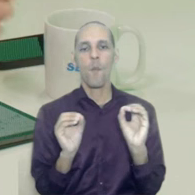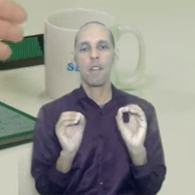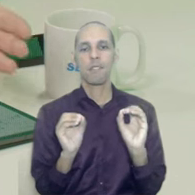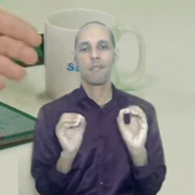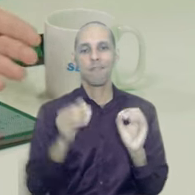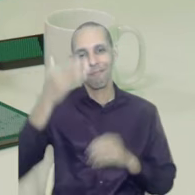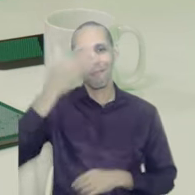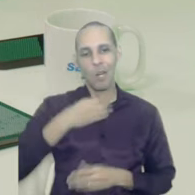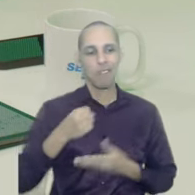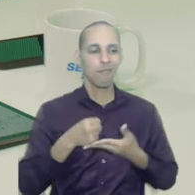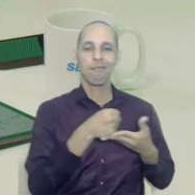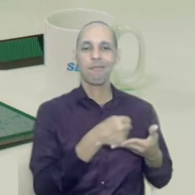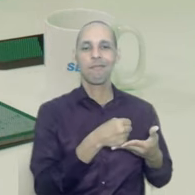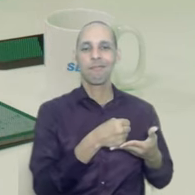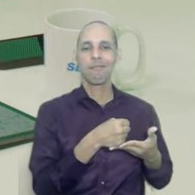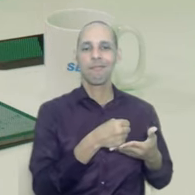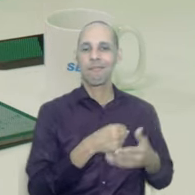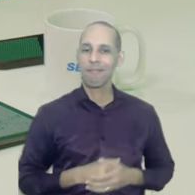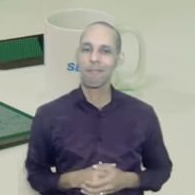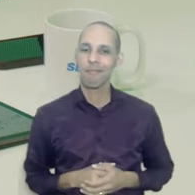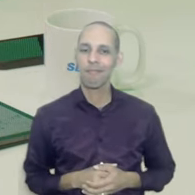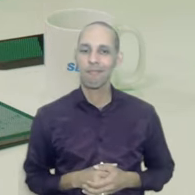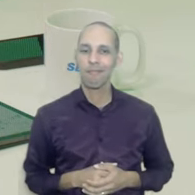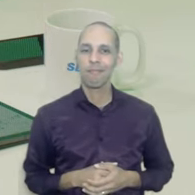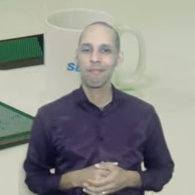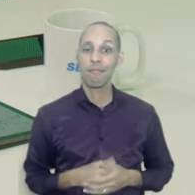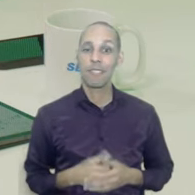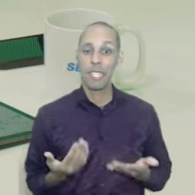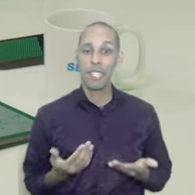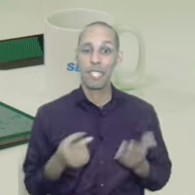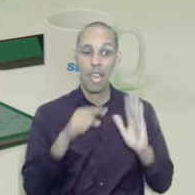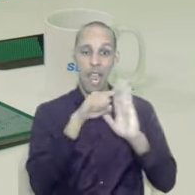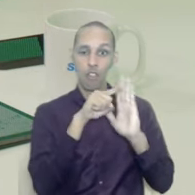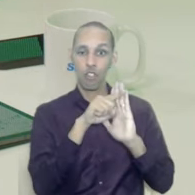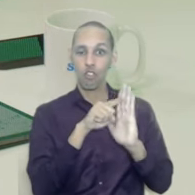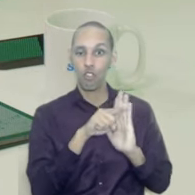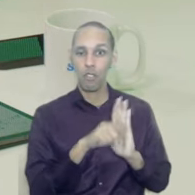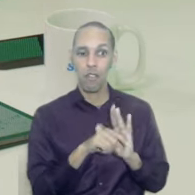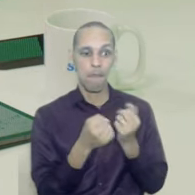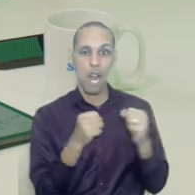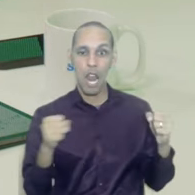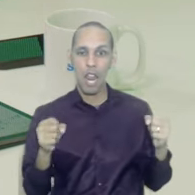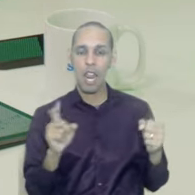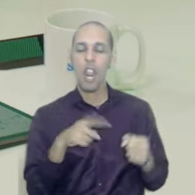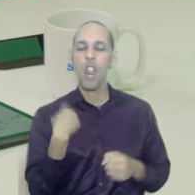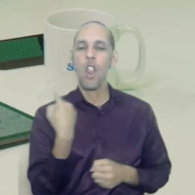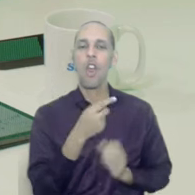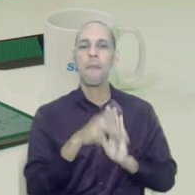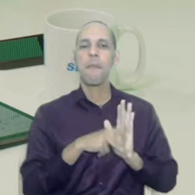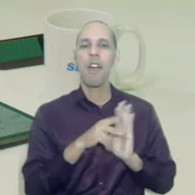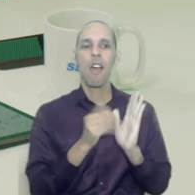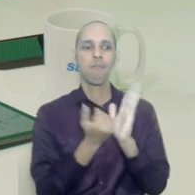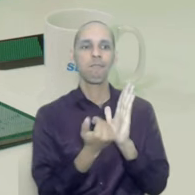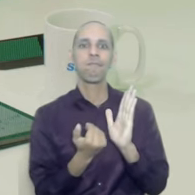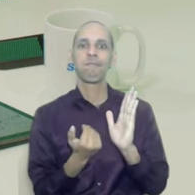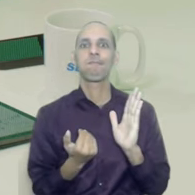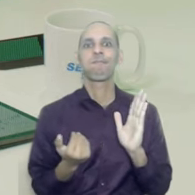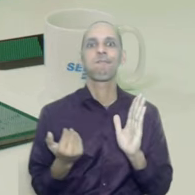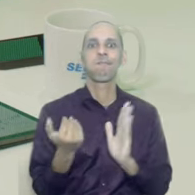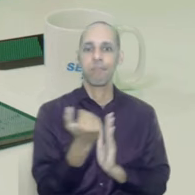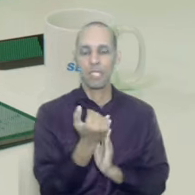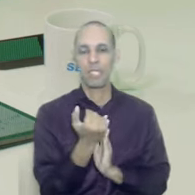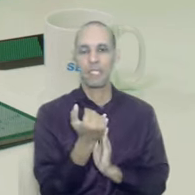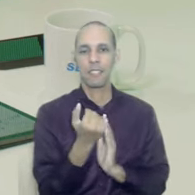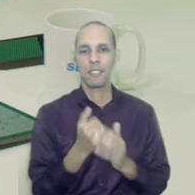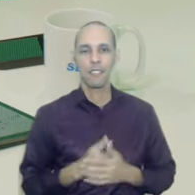pedido de uma de uma auditoria Grande a gente teve que ampliar esse projeto então lá para cima